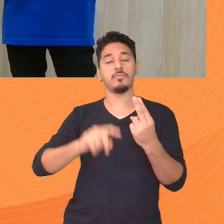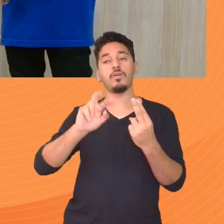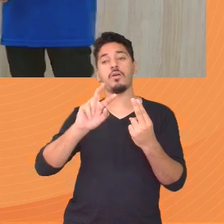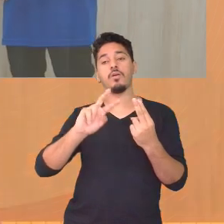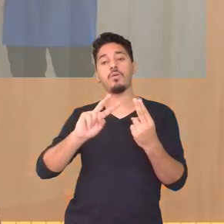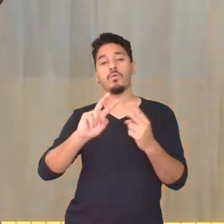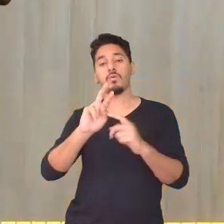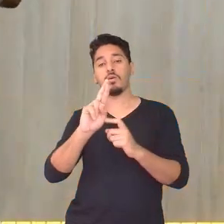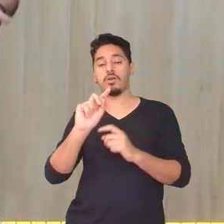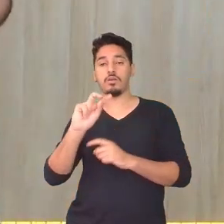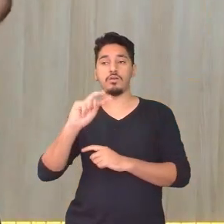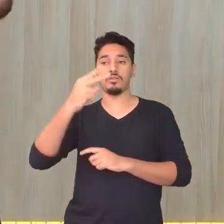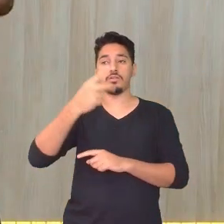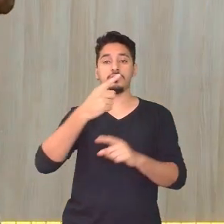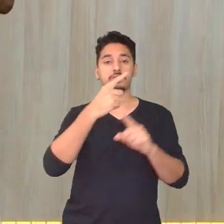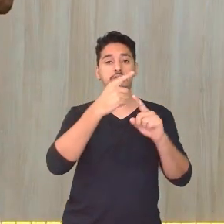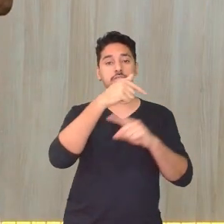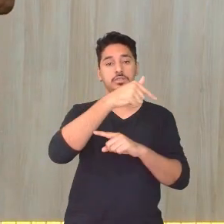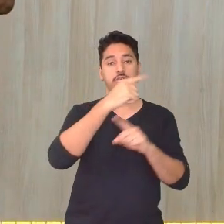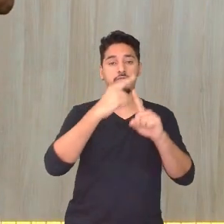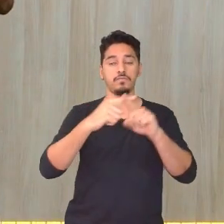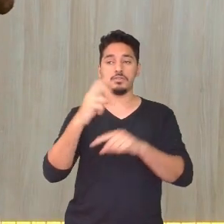a 5. Então 7 vezes 5,